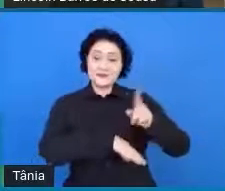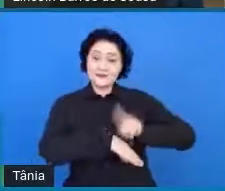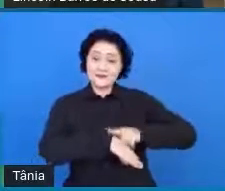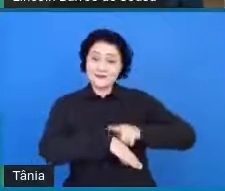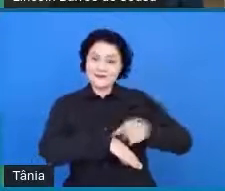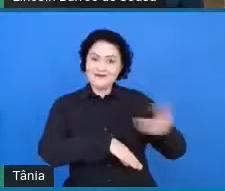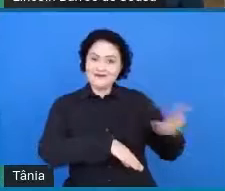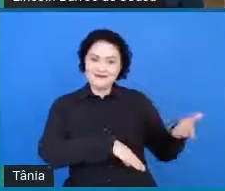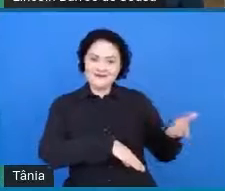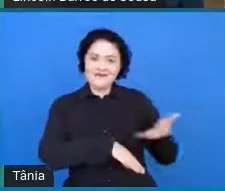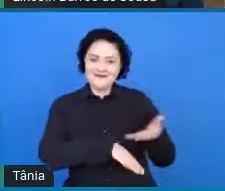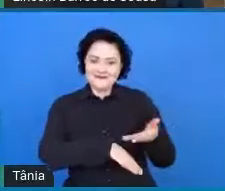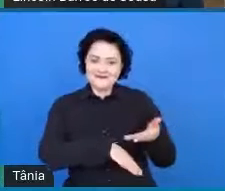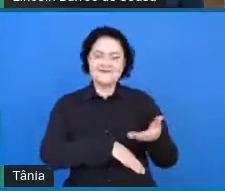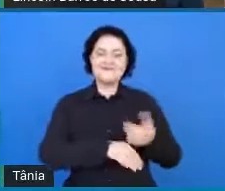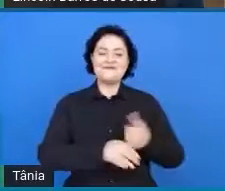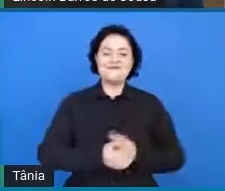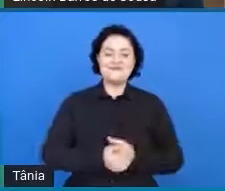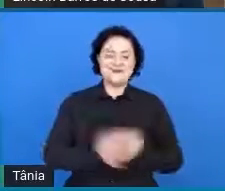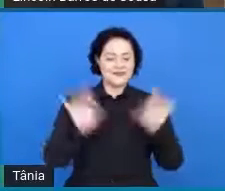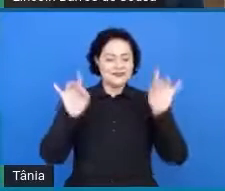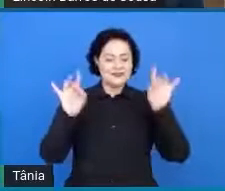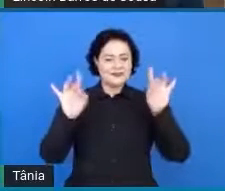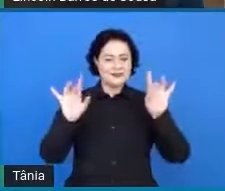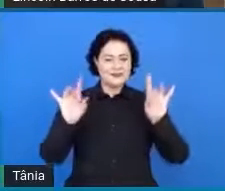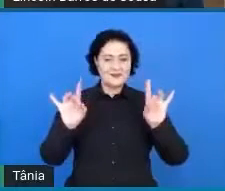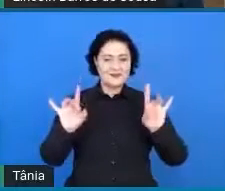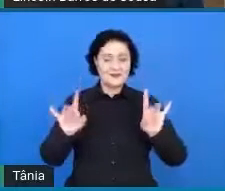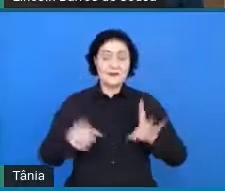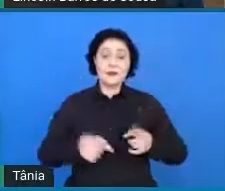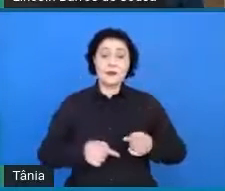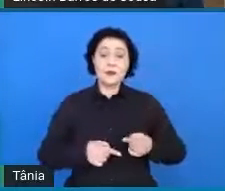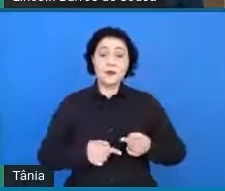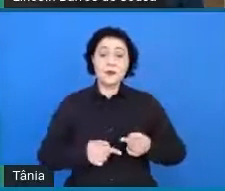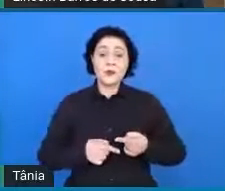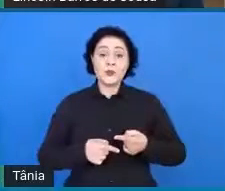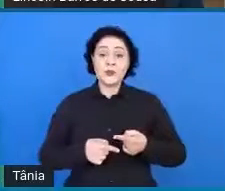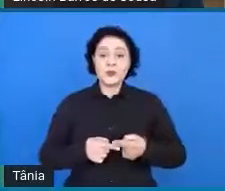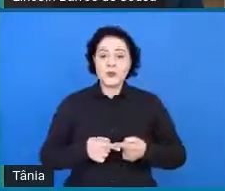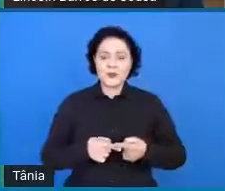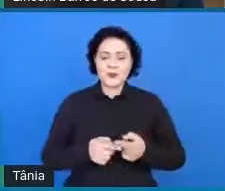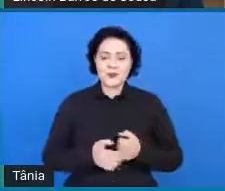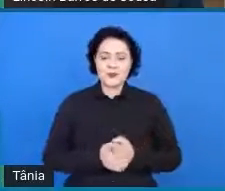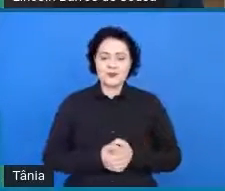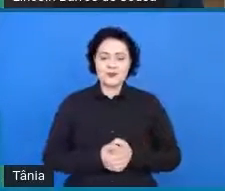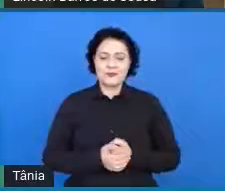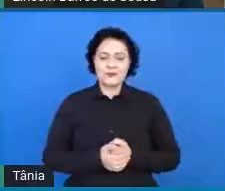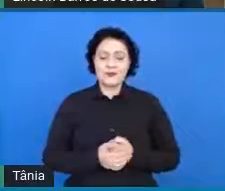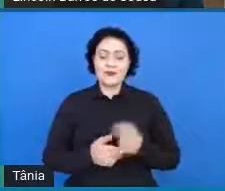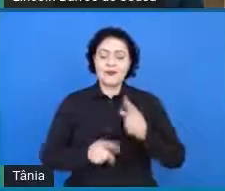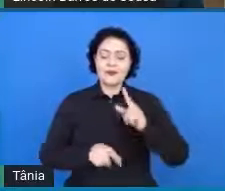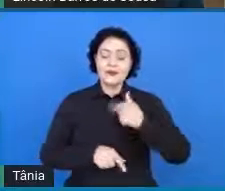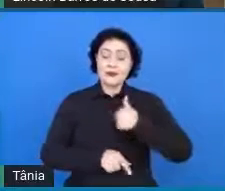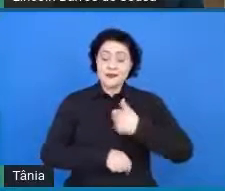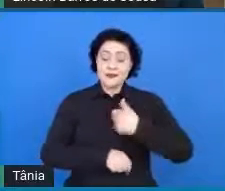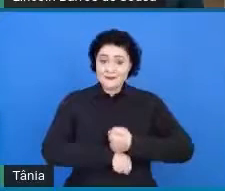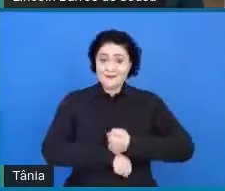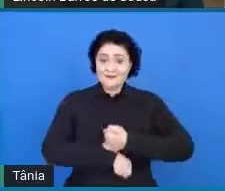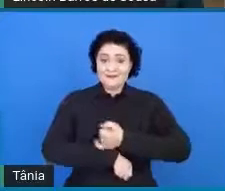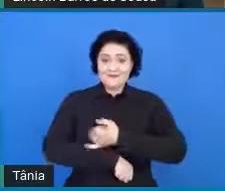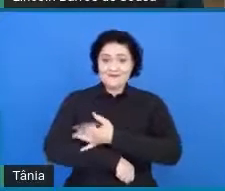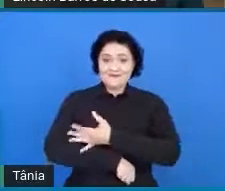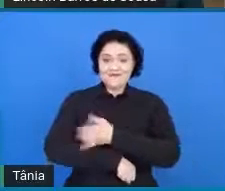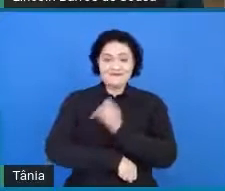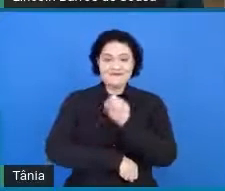momento todo especial é bastante emocionado o